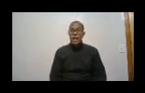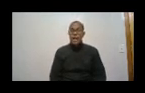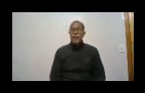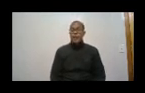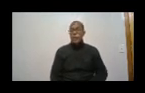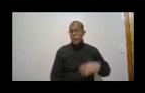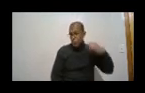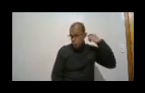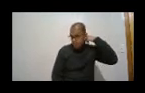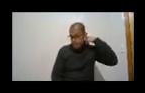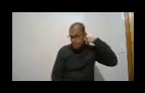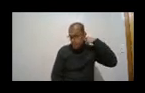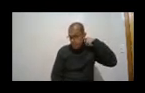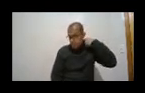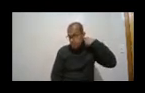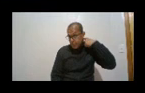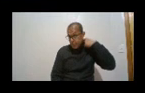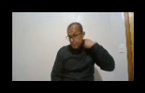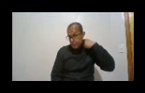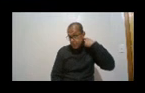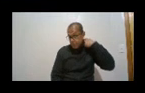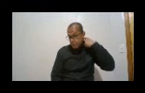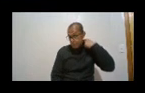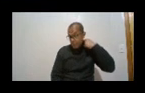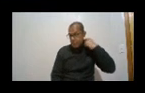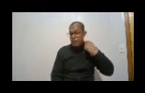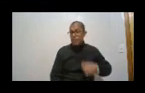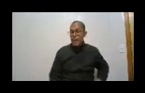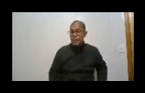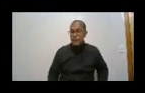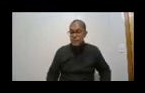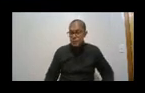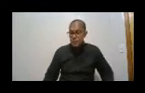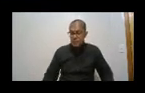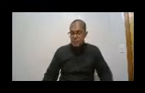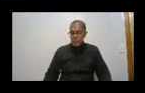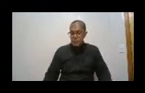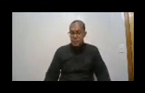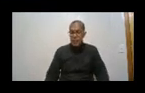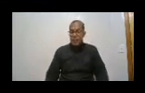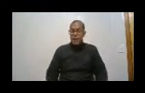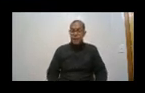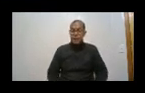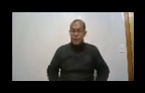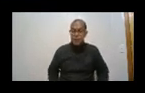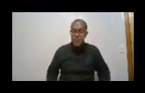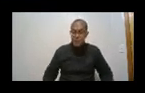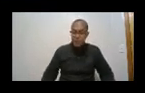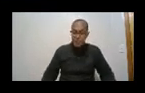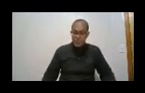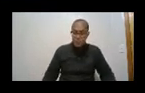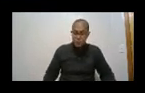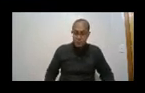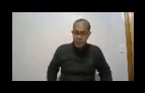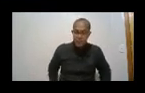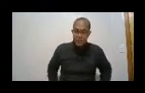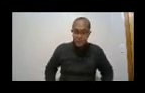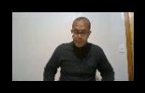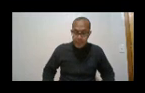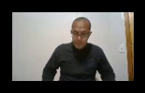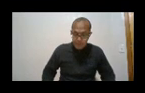só bloquear. O medicamento se liga naquele receptor e impede o mediador químico de se ligar. Por exemplo,